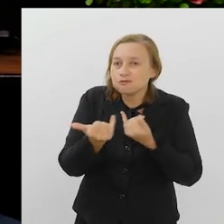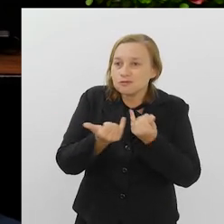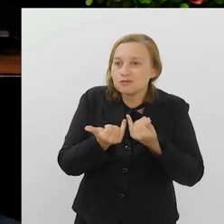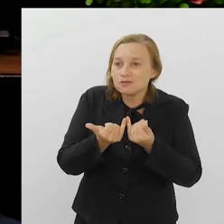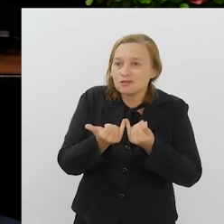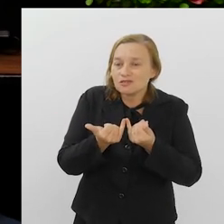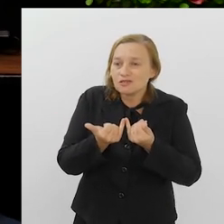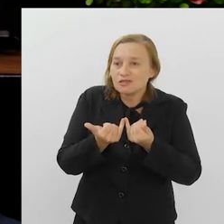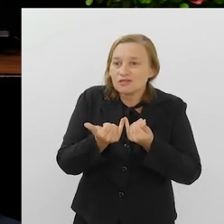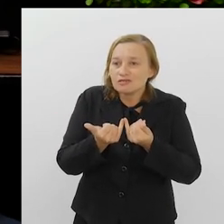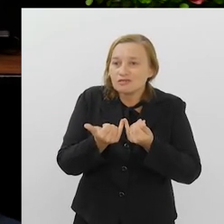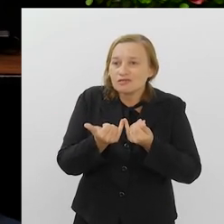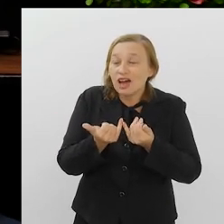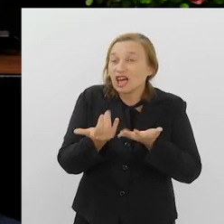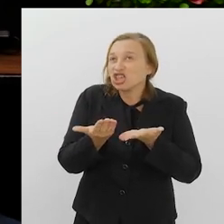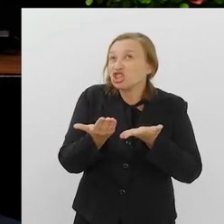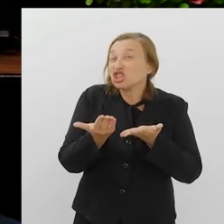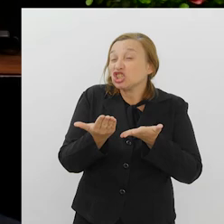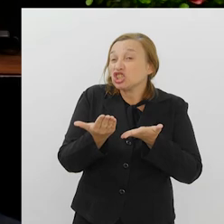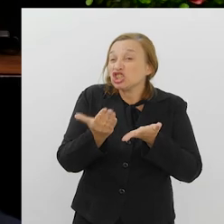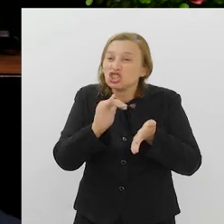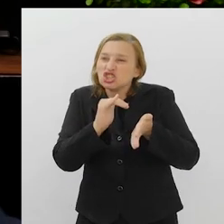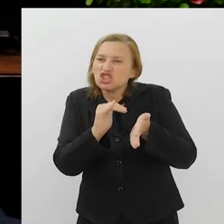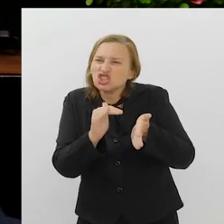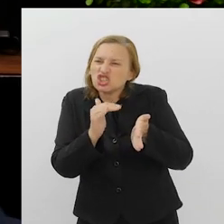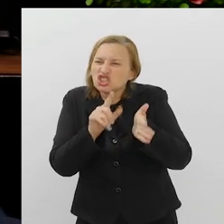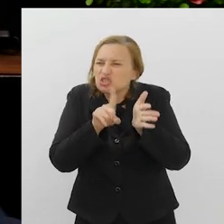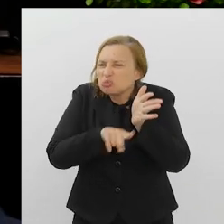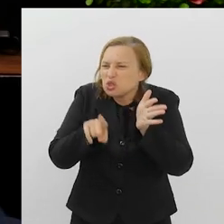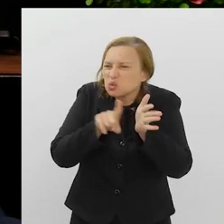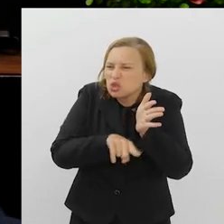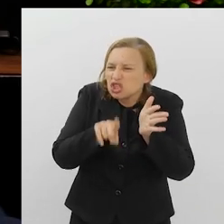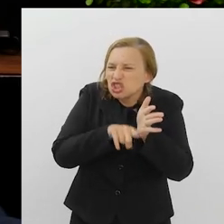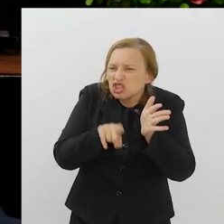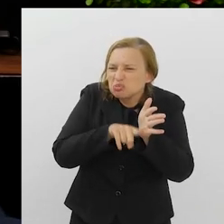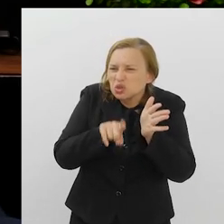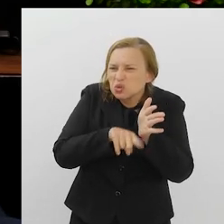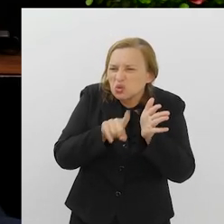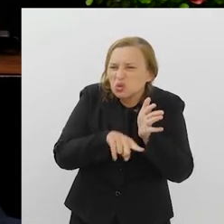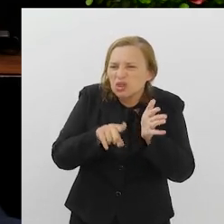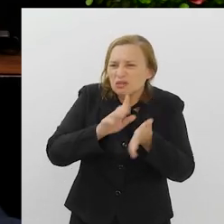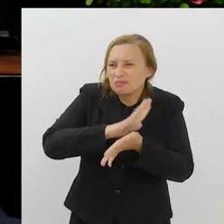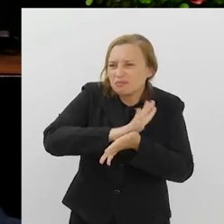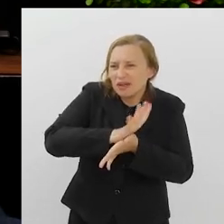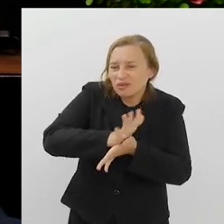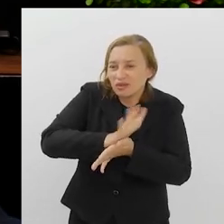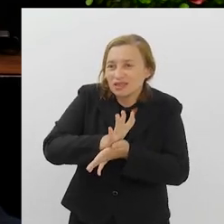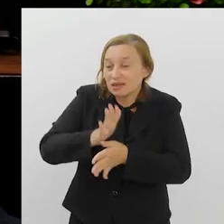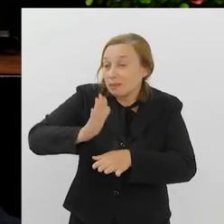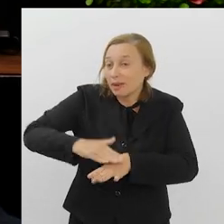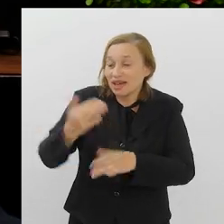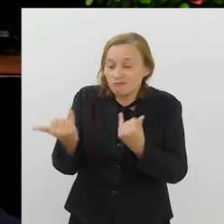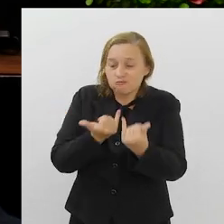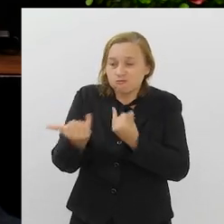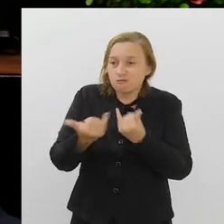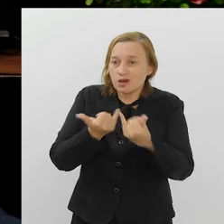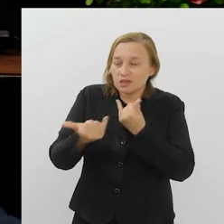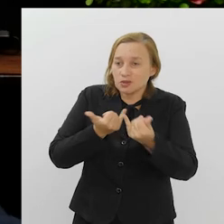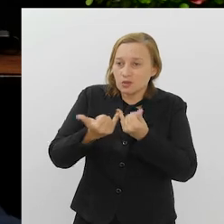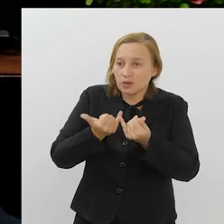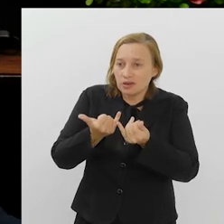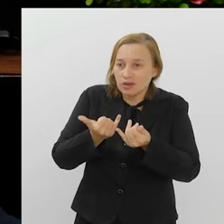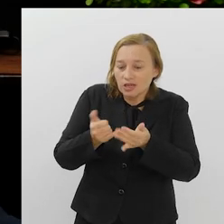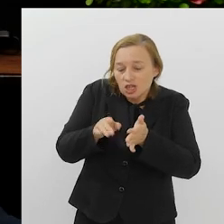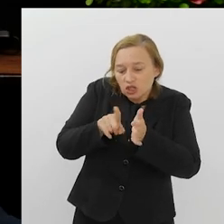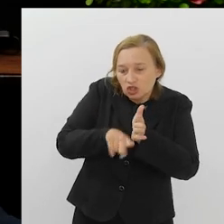mais informação menor vai diminuindo os preconceitos de um para com o outro e quanto